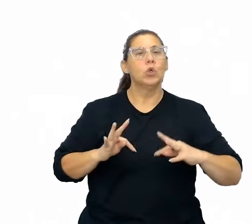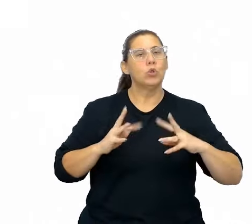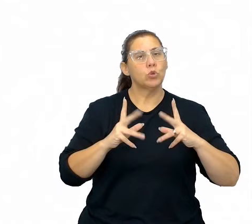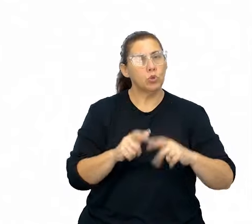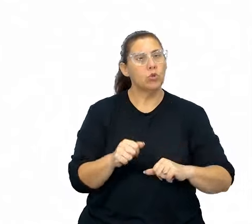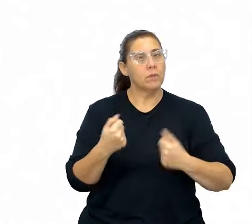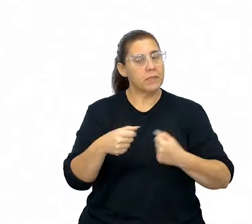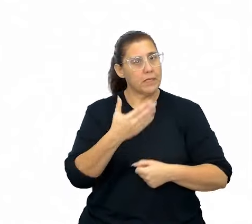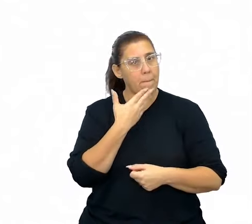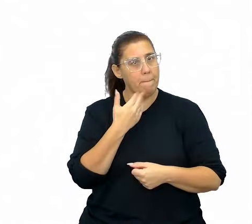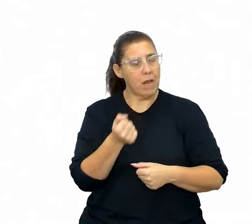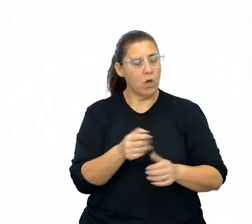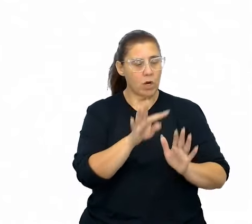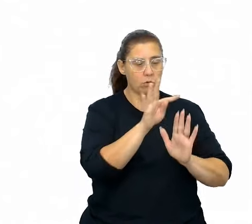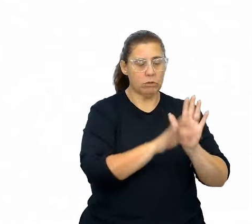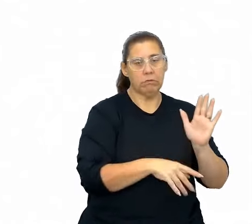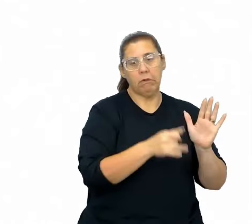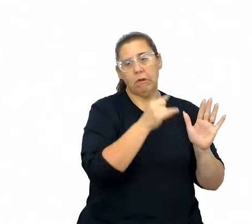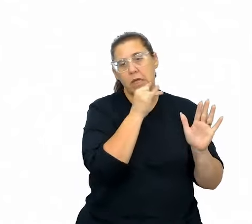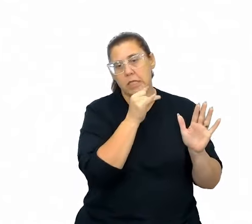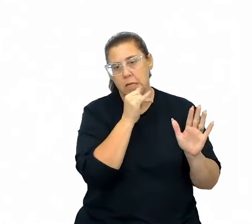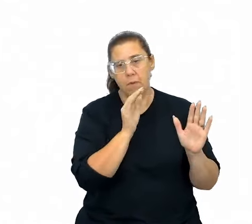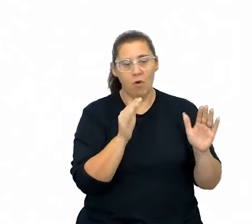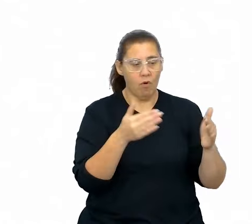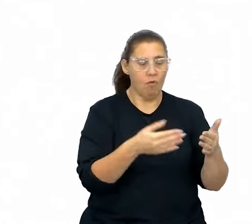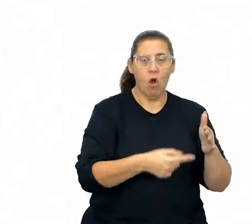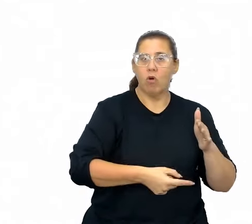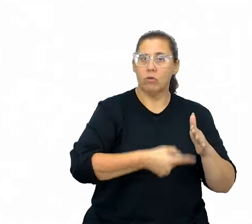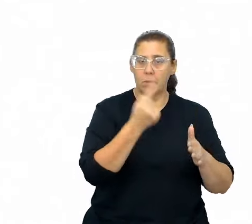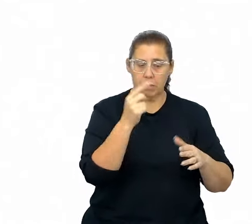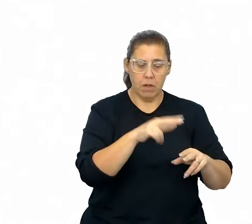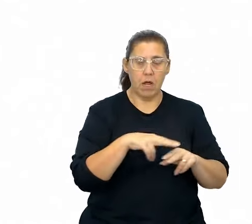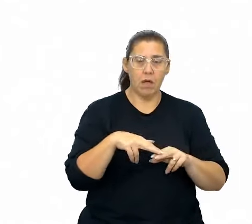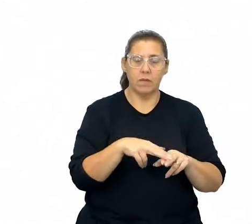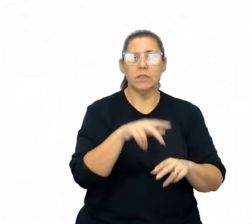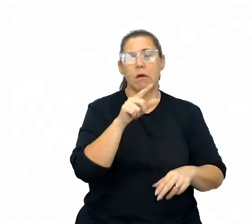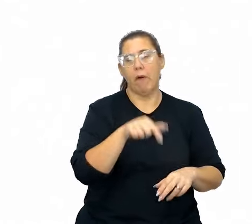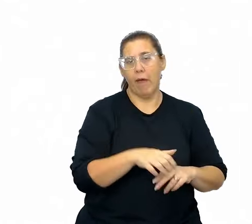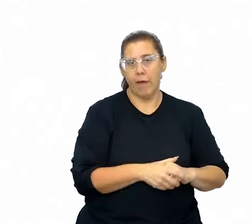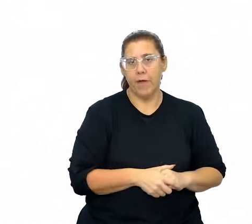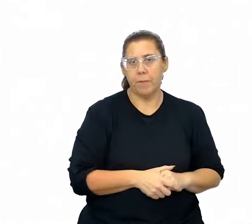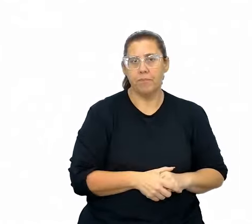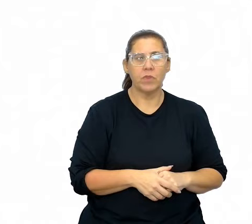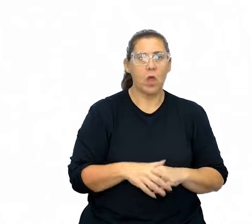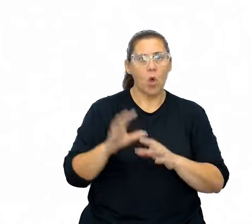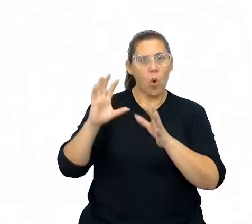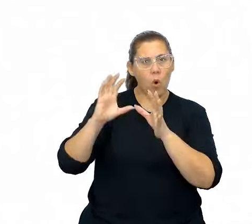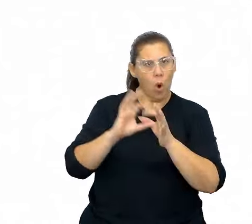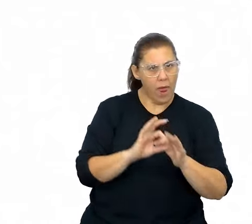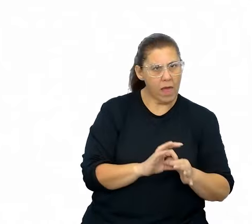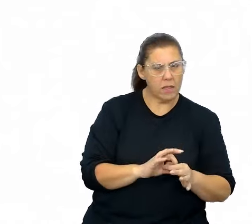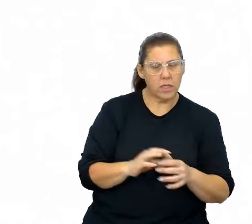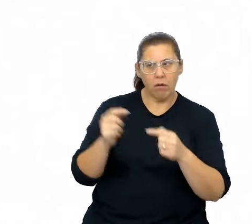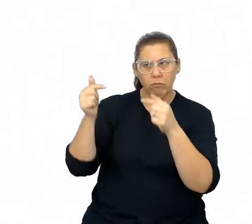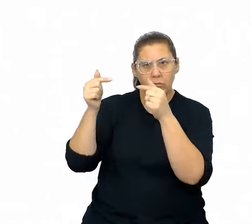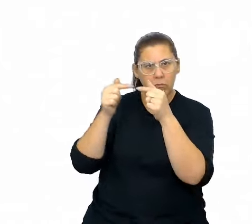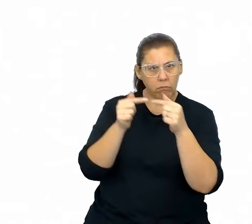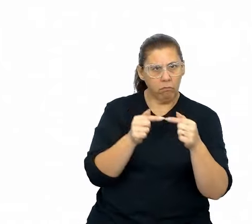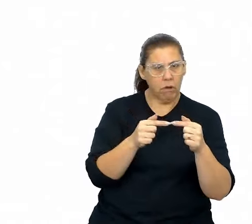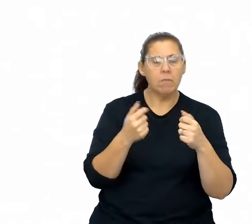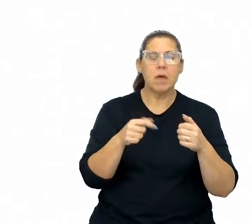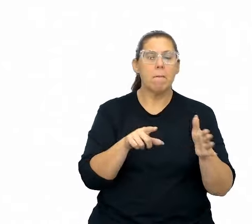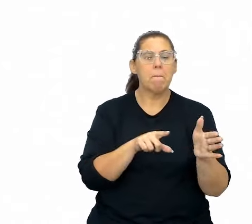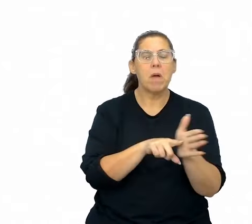ser melhorados. Exemplo, o foco dessa primeira revisão deve ser a coerência. É preciso perguntar